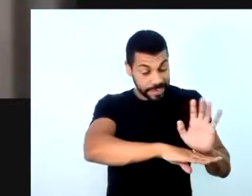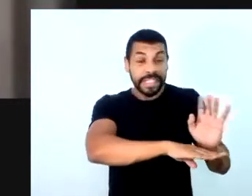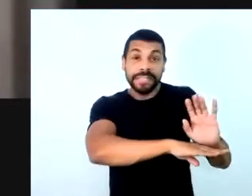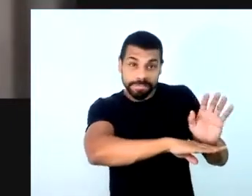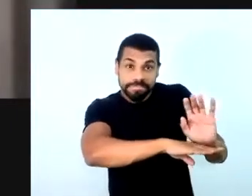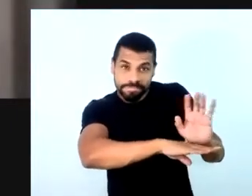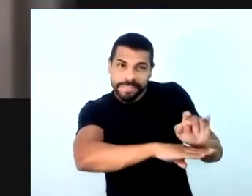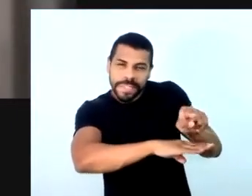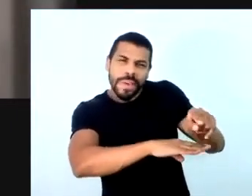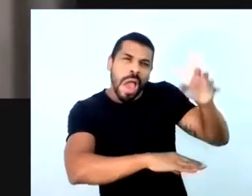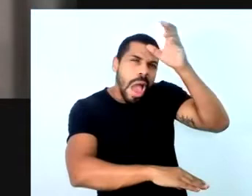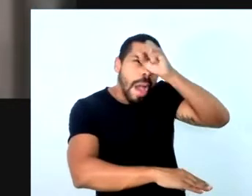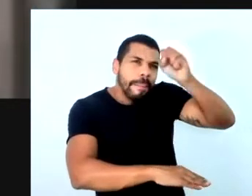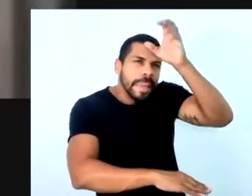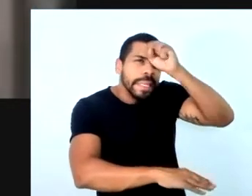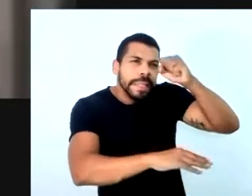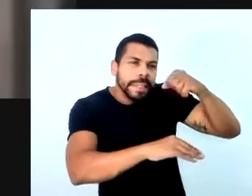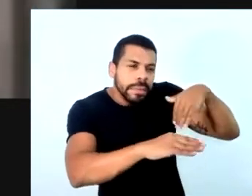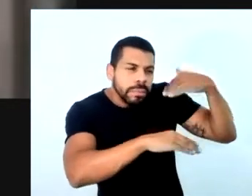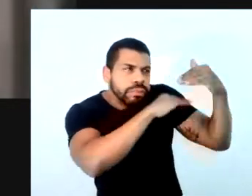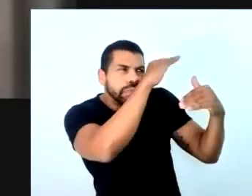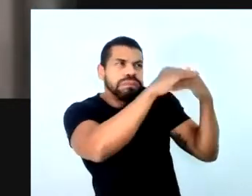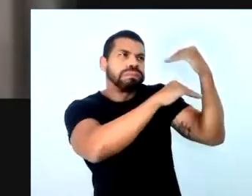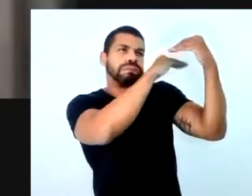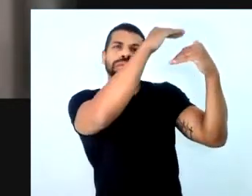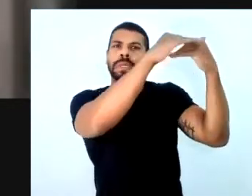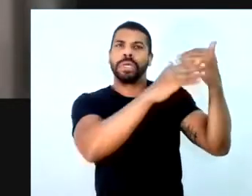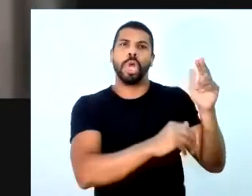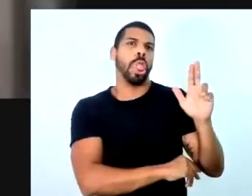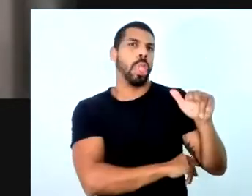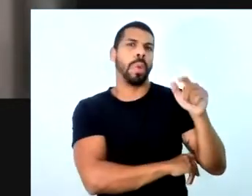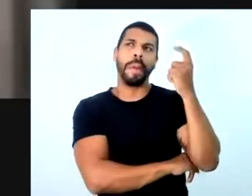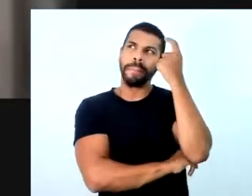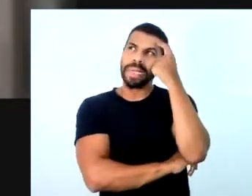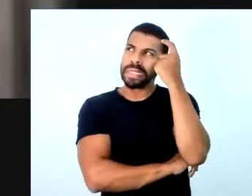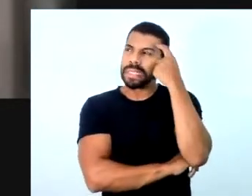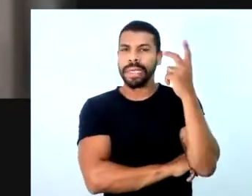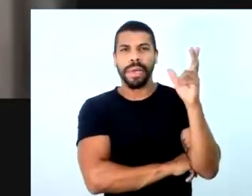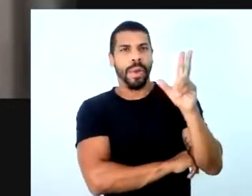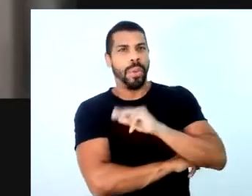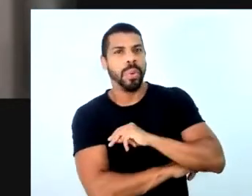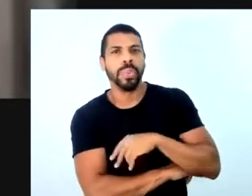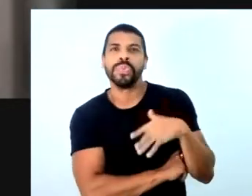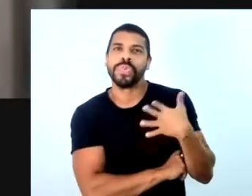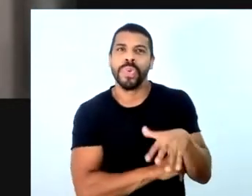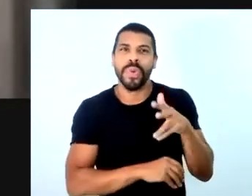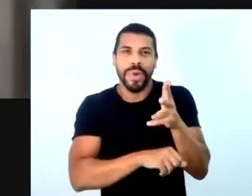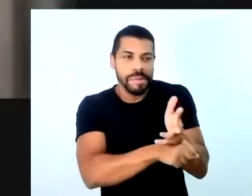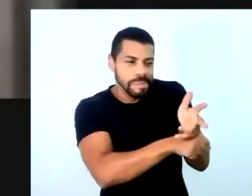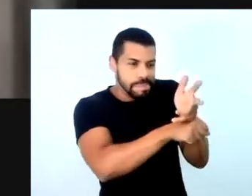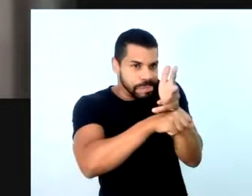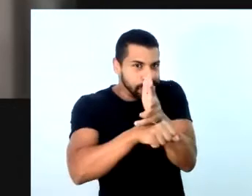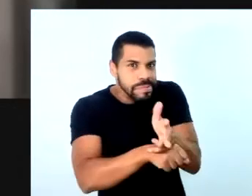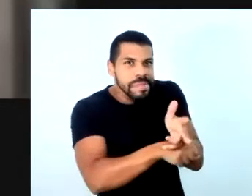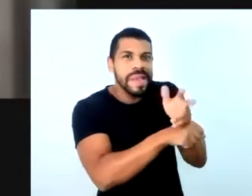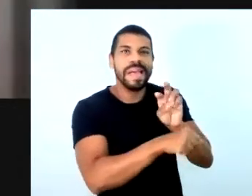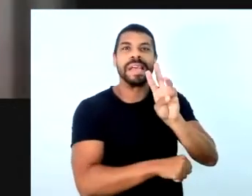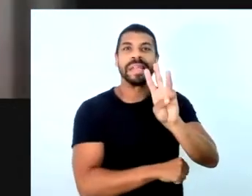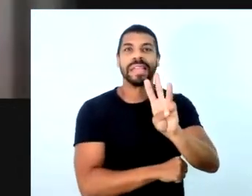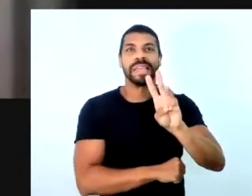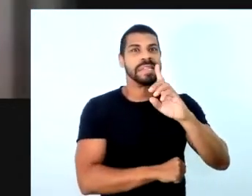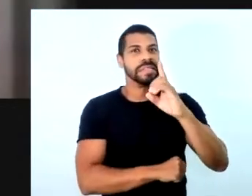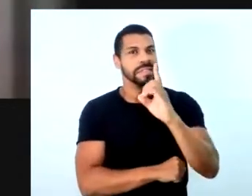Enfim, do Pluft foi esse processo de aprendizado, né, que eu nunca pensei que editaria um filme em 3D,